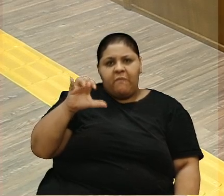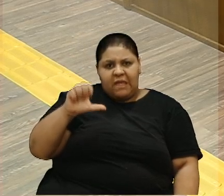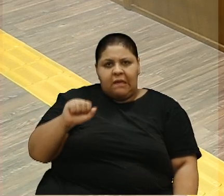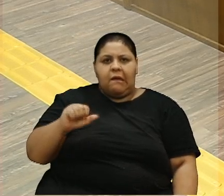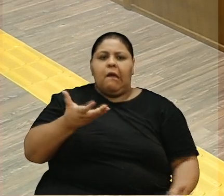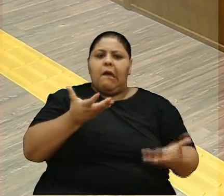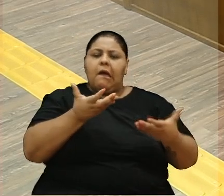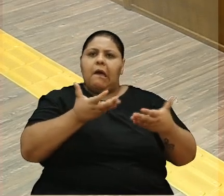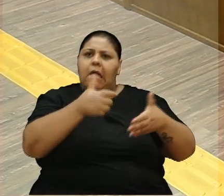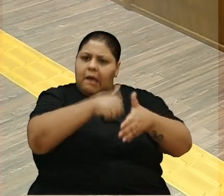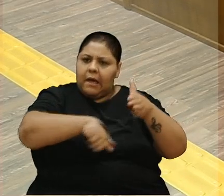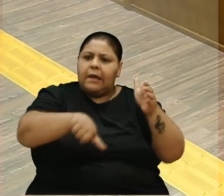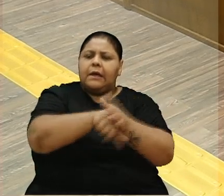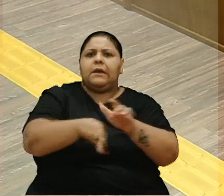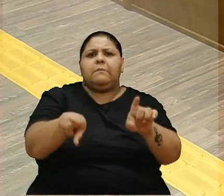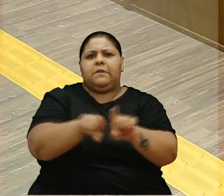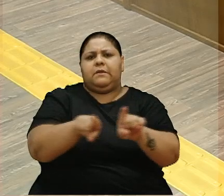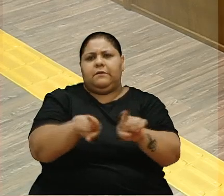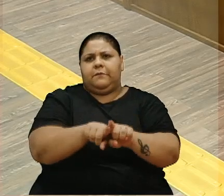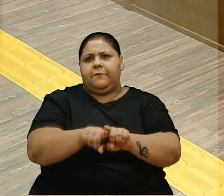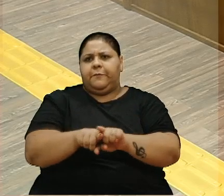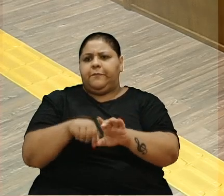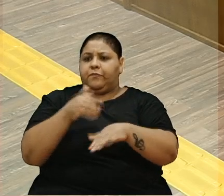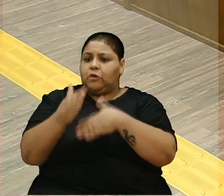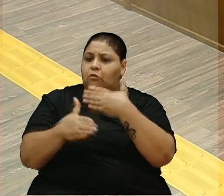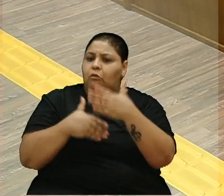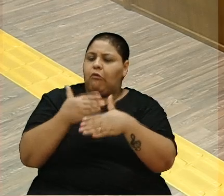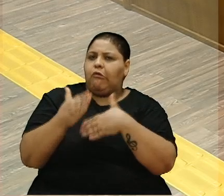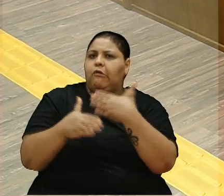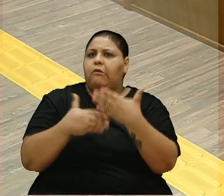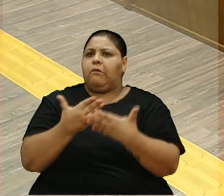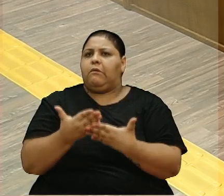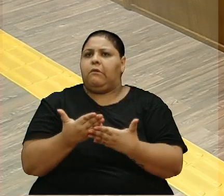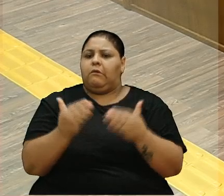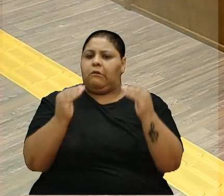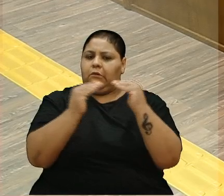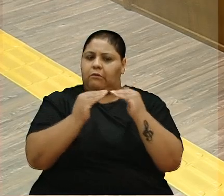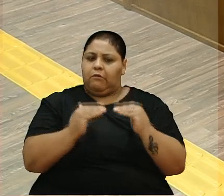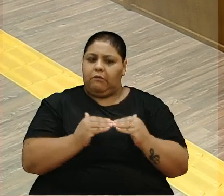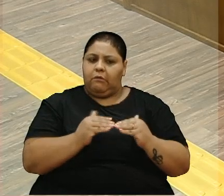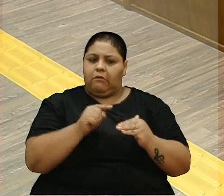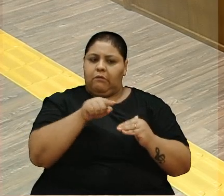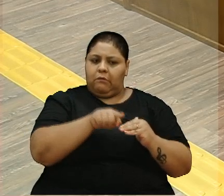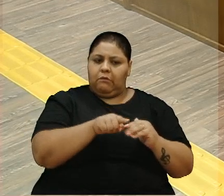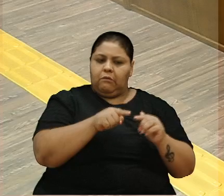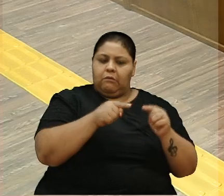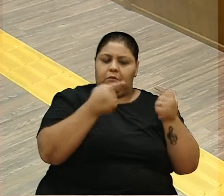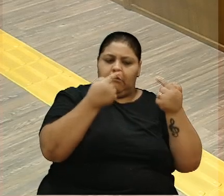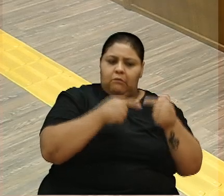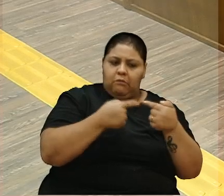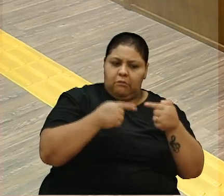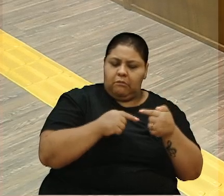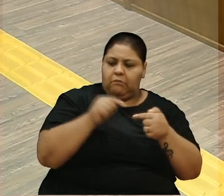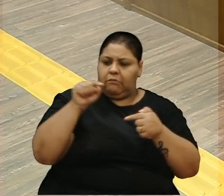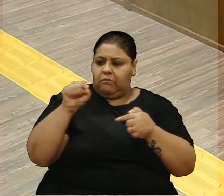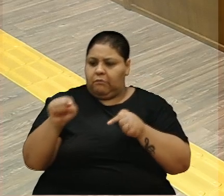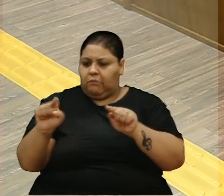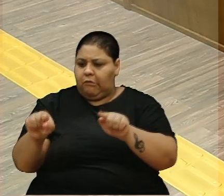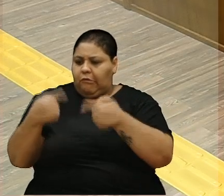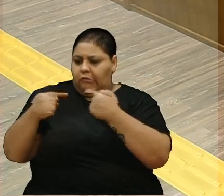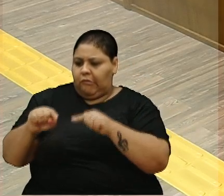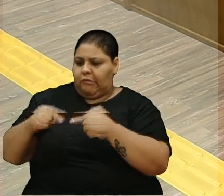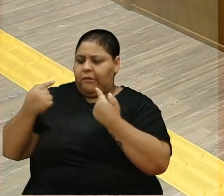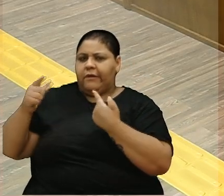né? Os processos são dialéticos, e uma hora a gente critica, uma hora a gente é criticado, a gente